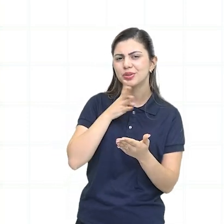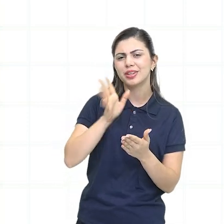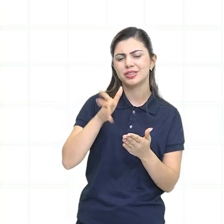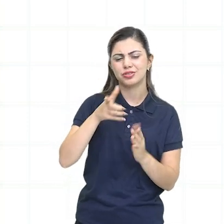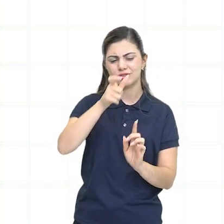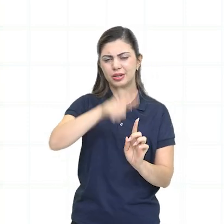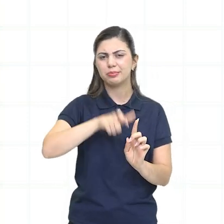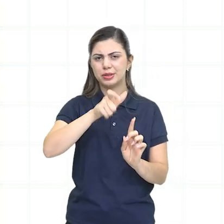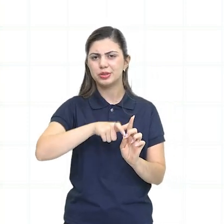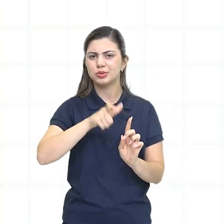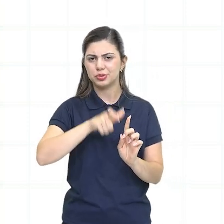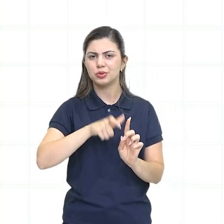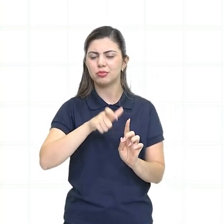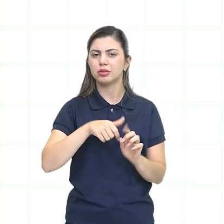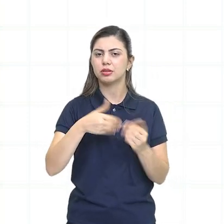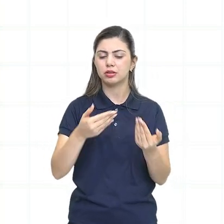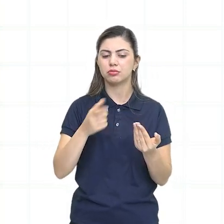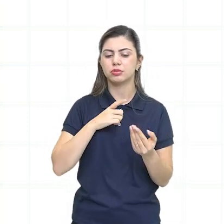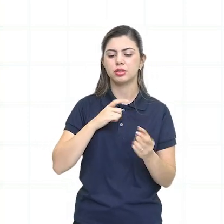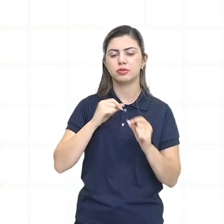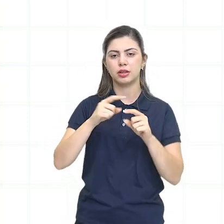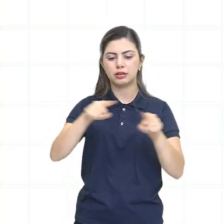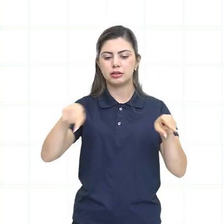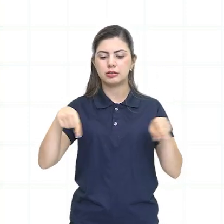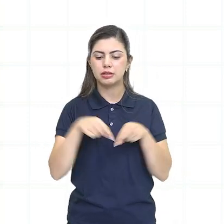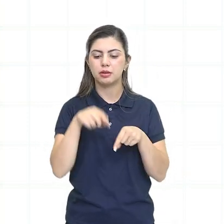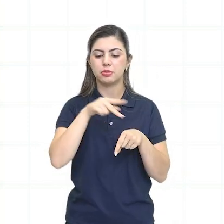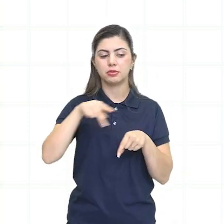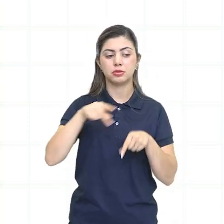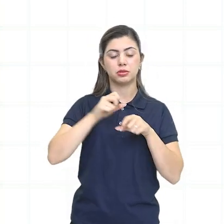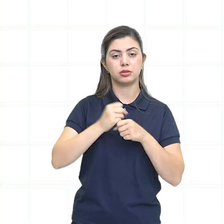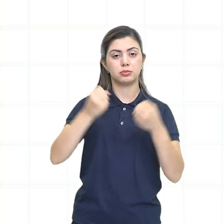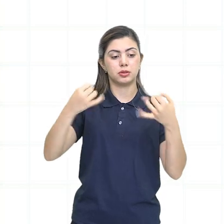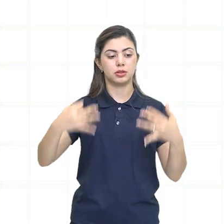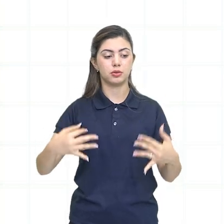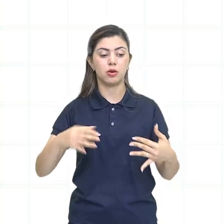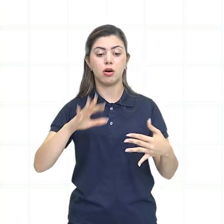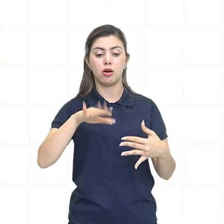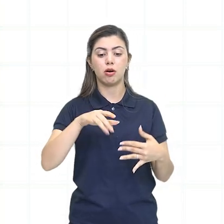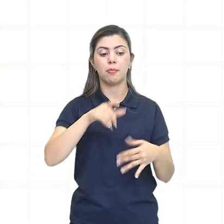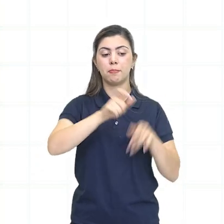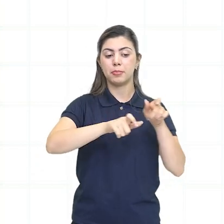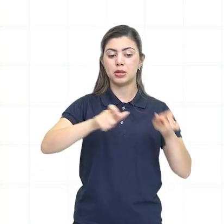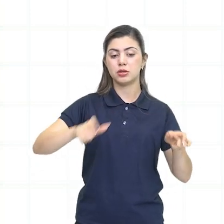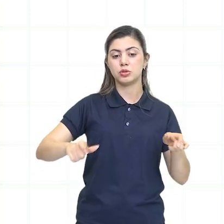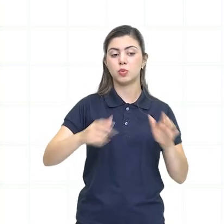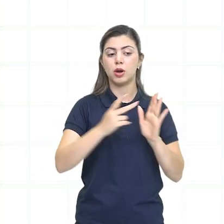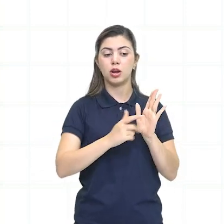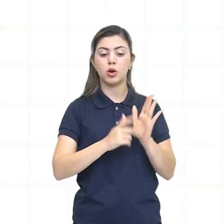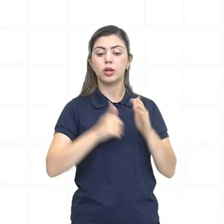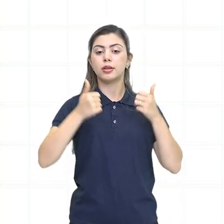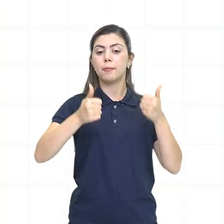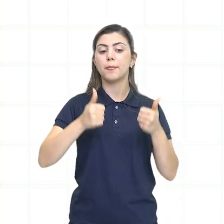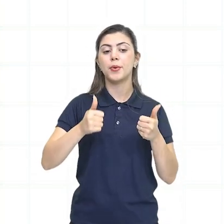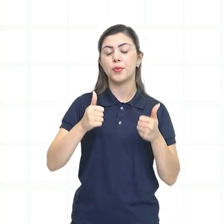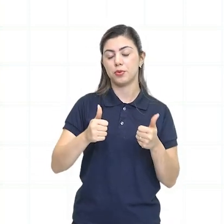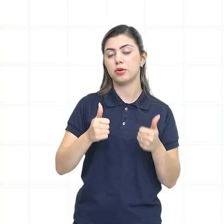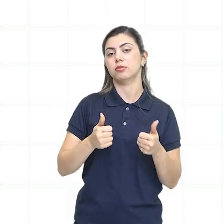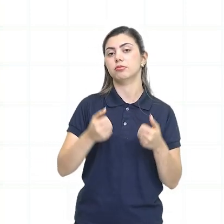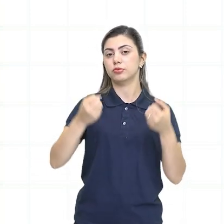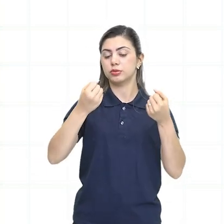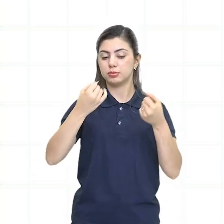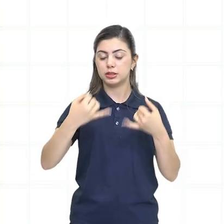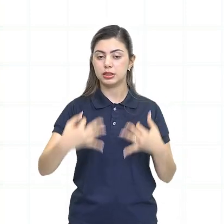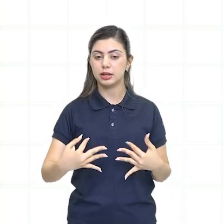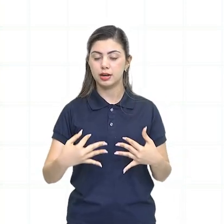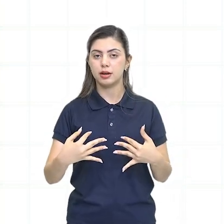na sala, fez a reunião com todo mundo, digo, olha, eu vou falar quem se saiu bem. Aí